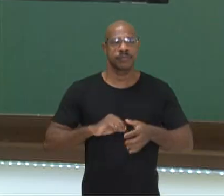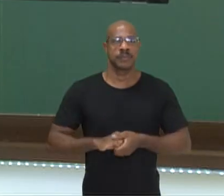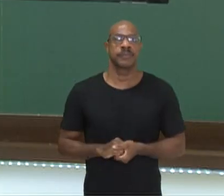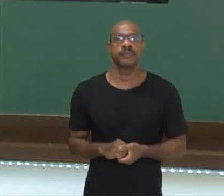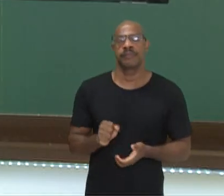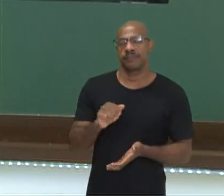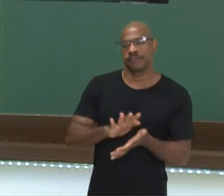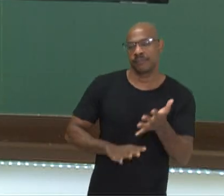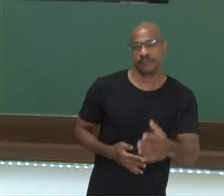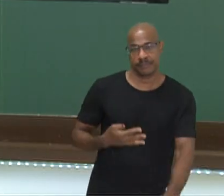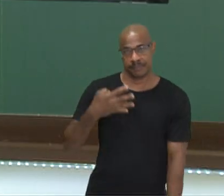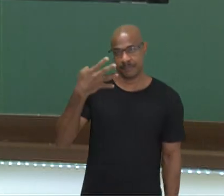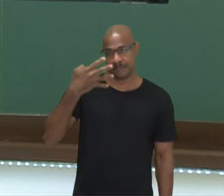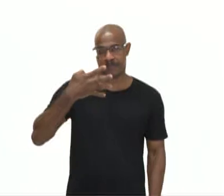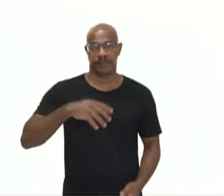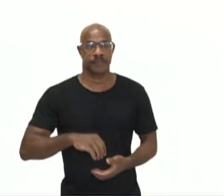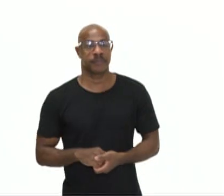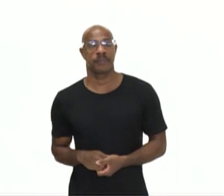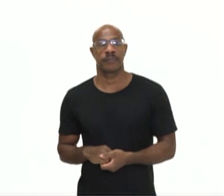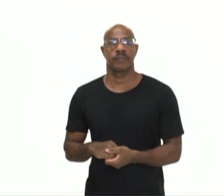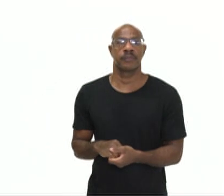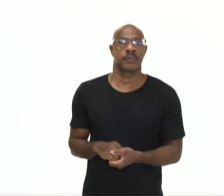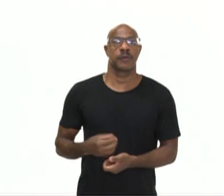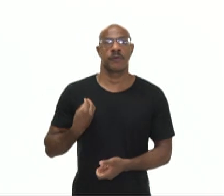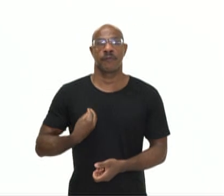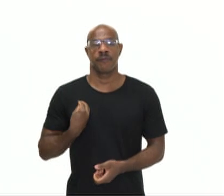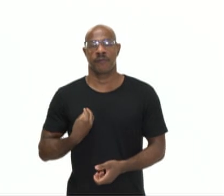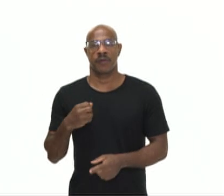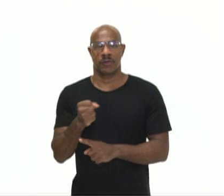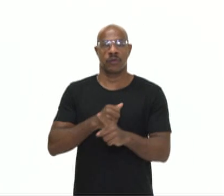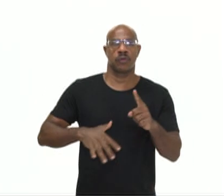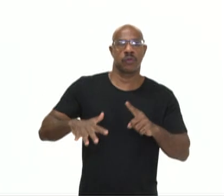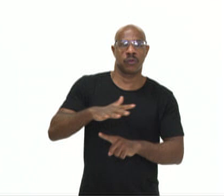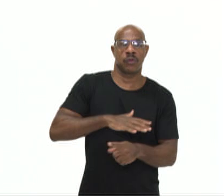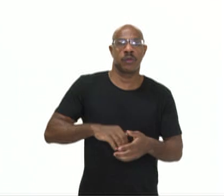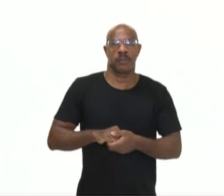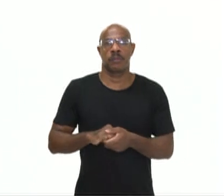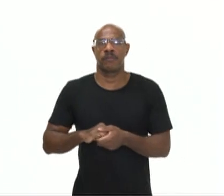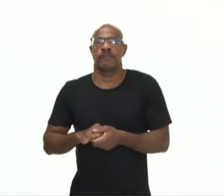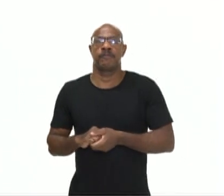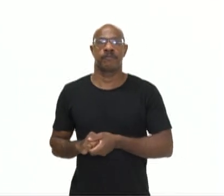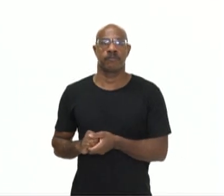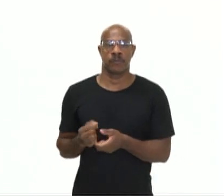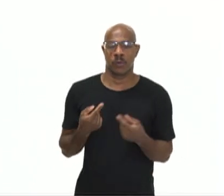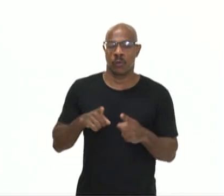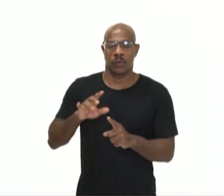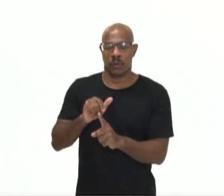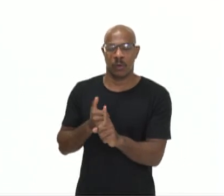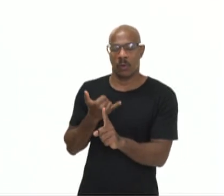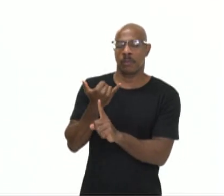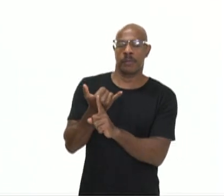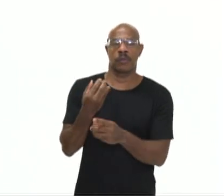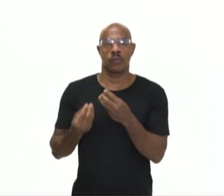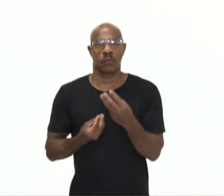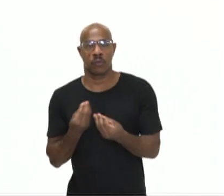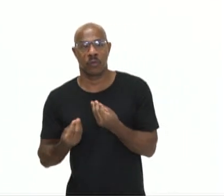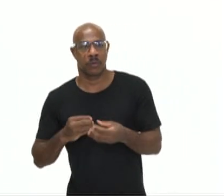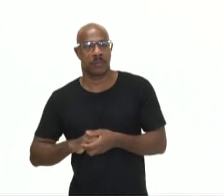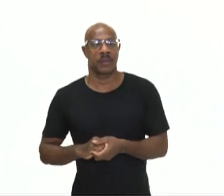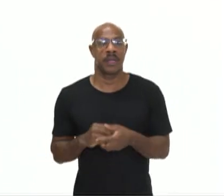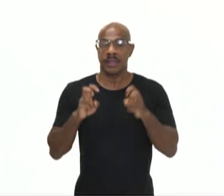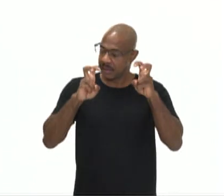Atividade de número 4. Convivência social e combate ao bullying são temas possíveis de serem